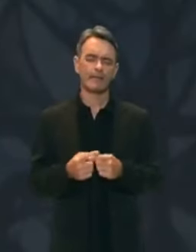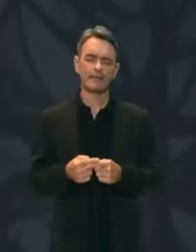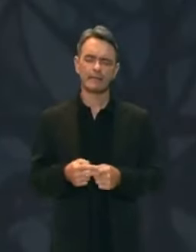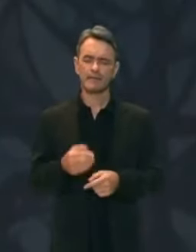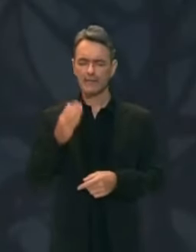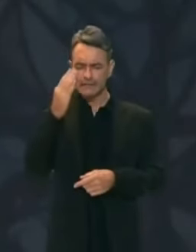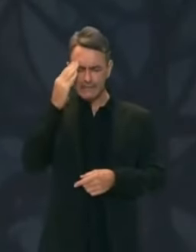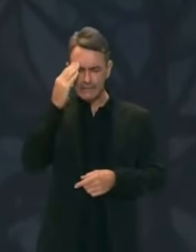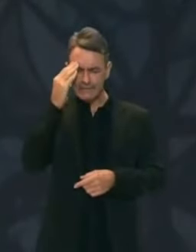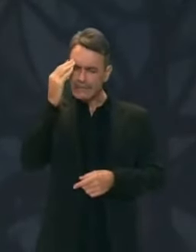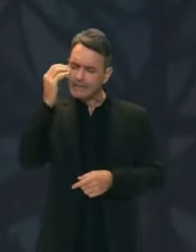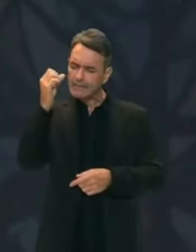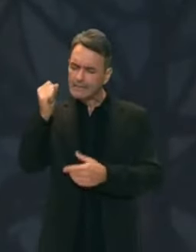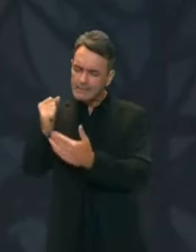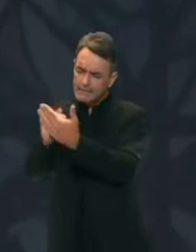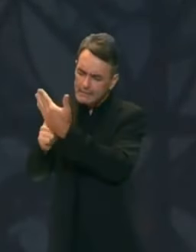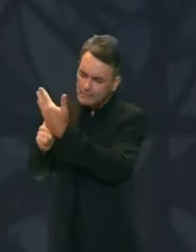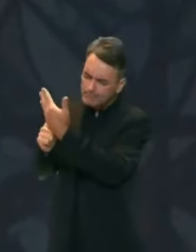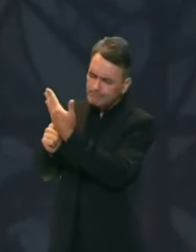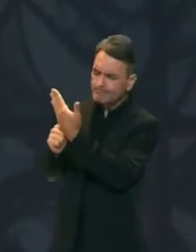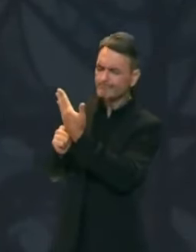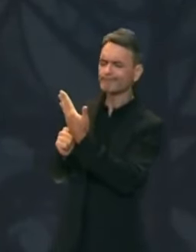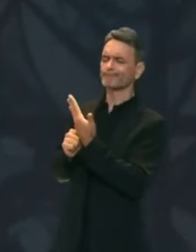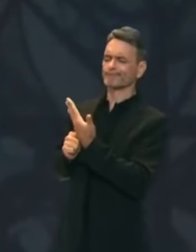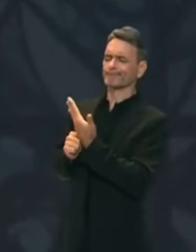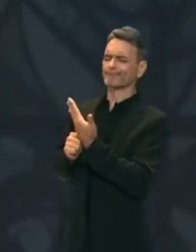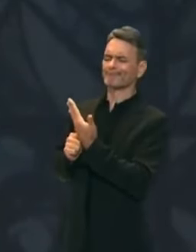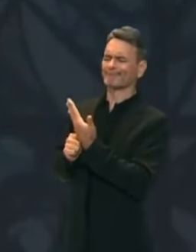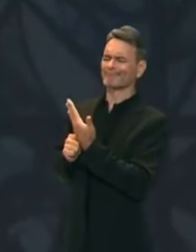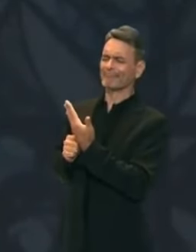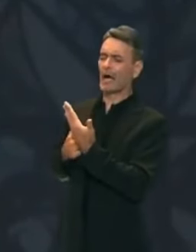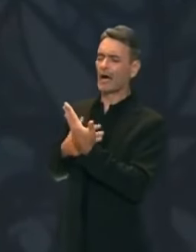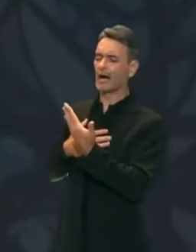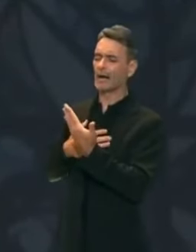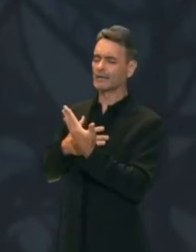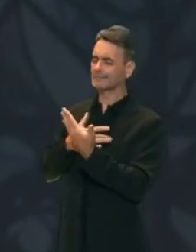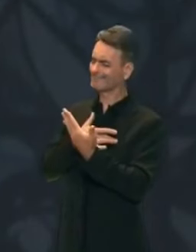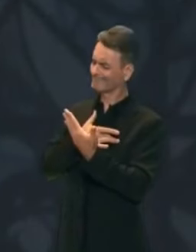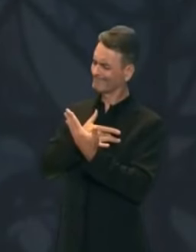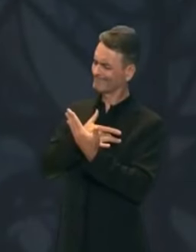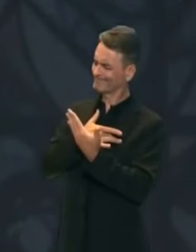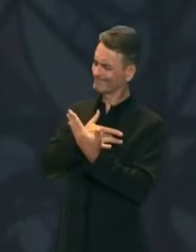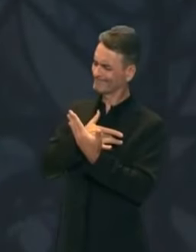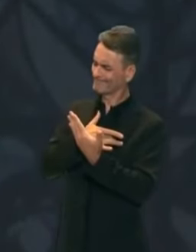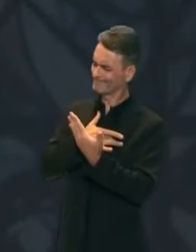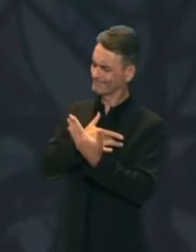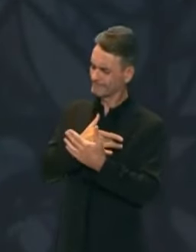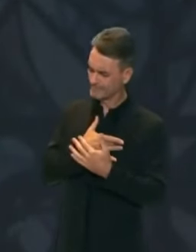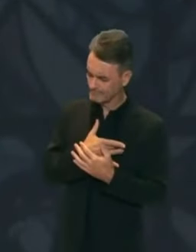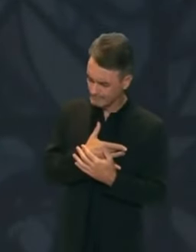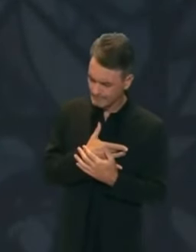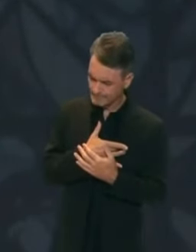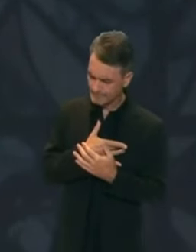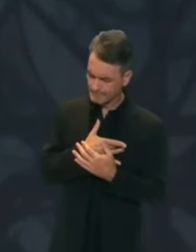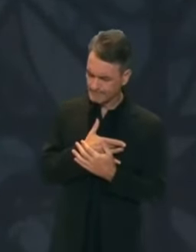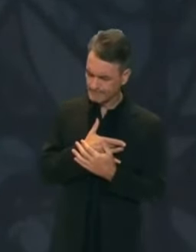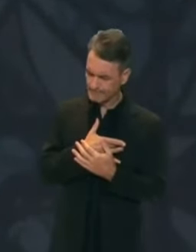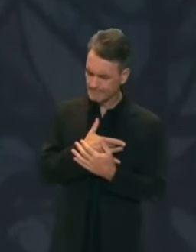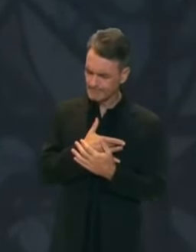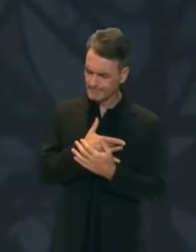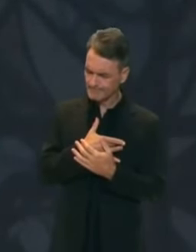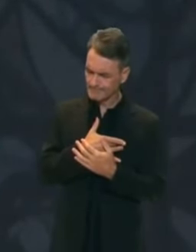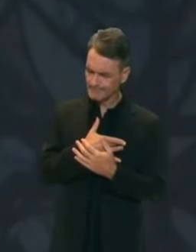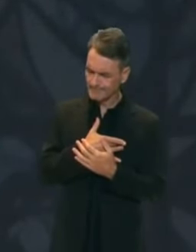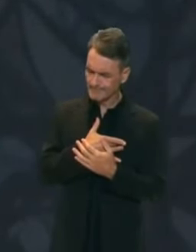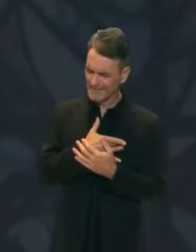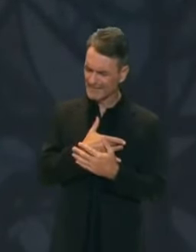sabedoria fala, nós somos tocados por ela. E a sabedoria